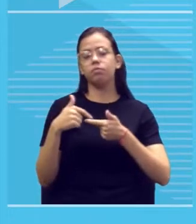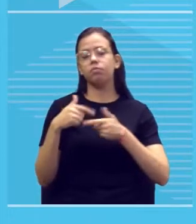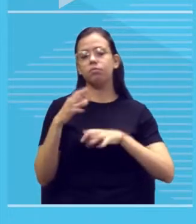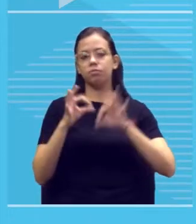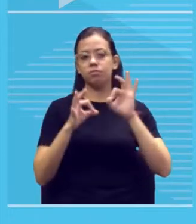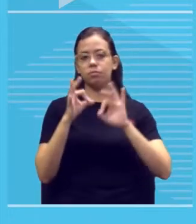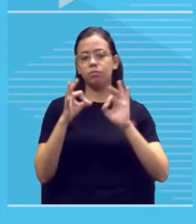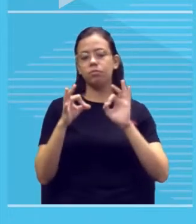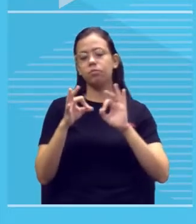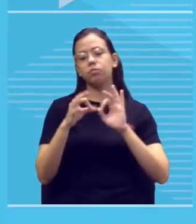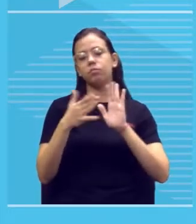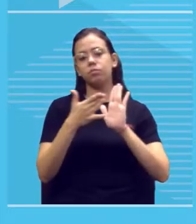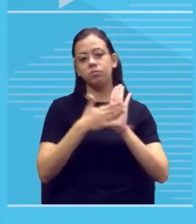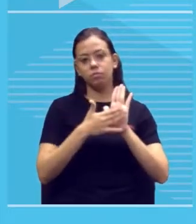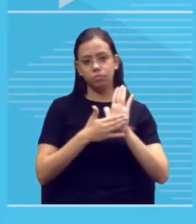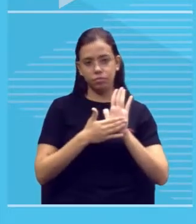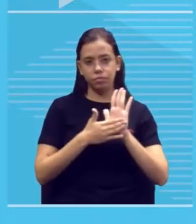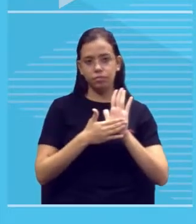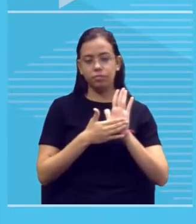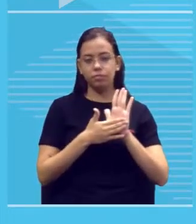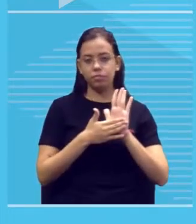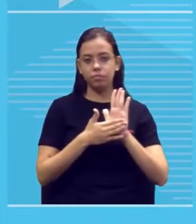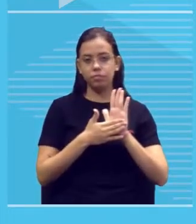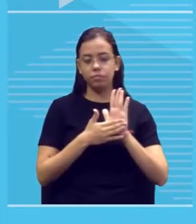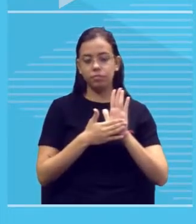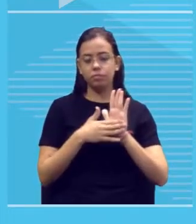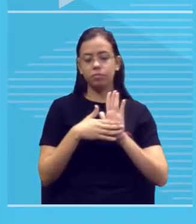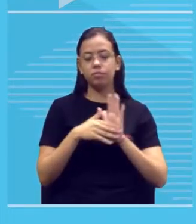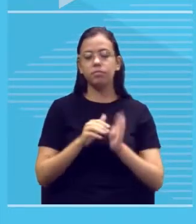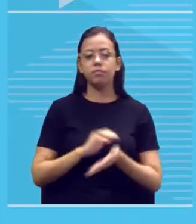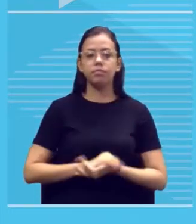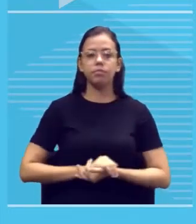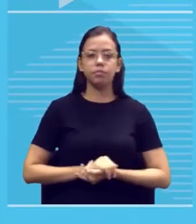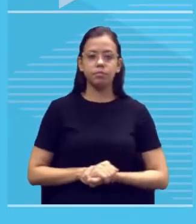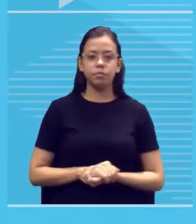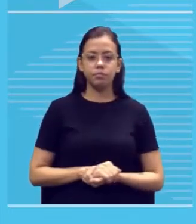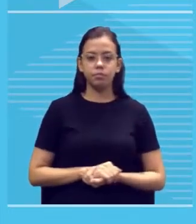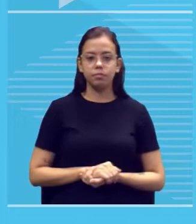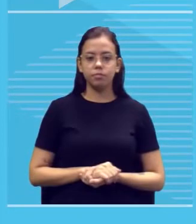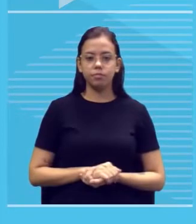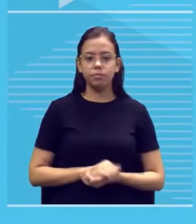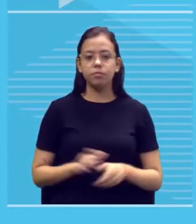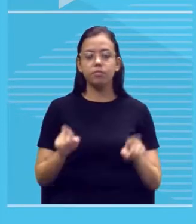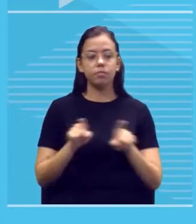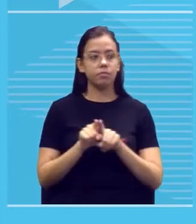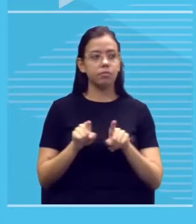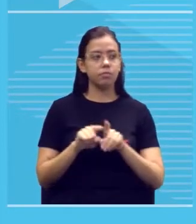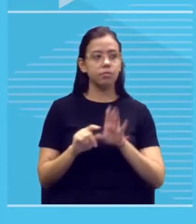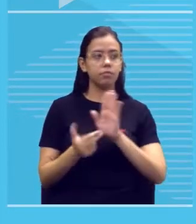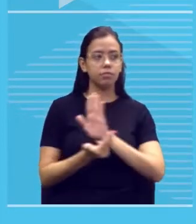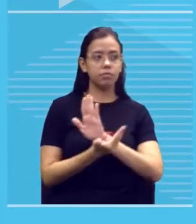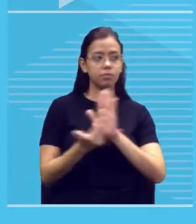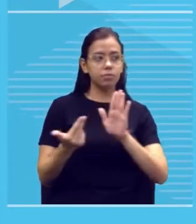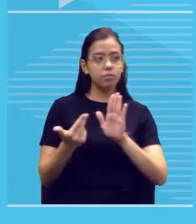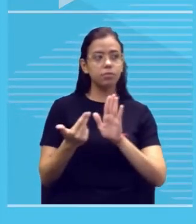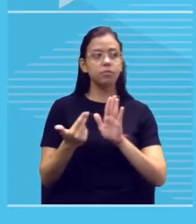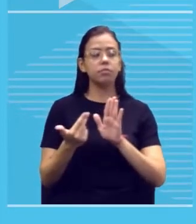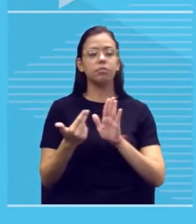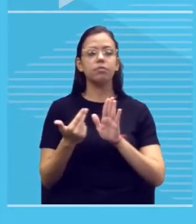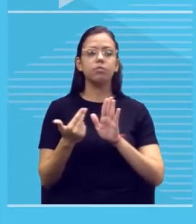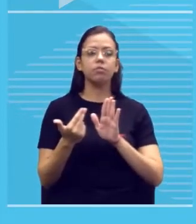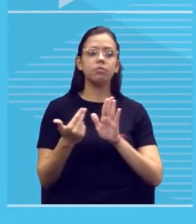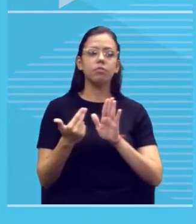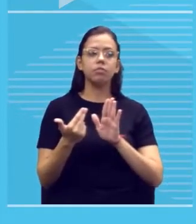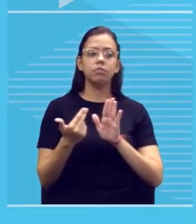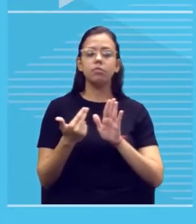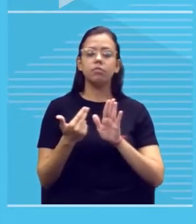propostas um ativista faz isso dramaturgo porque trabalhava com a